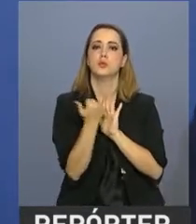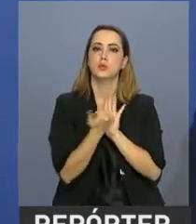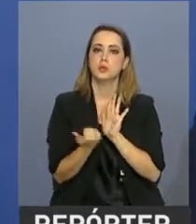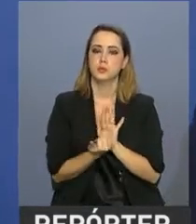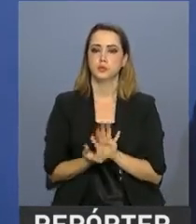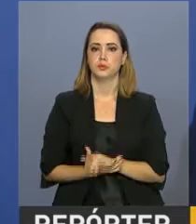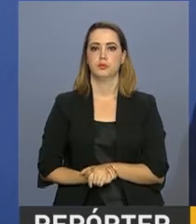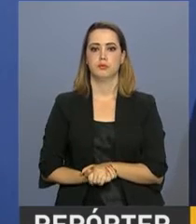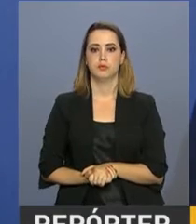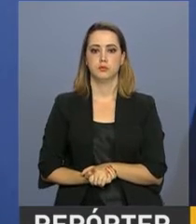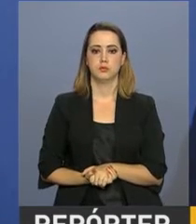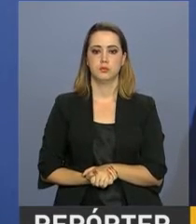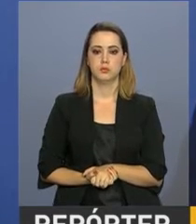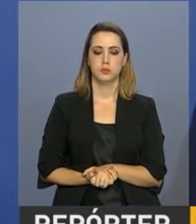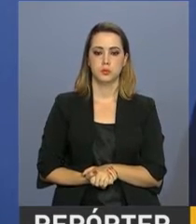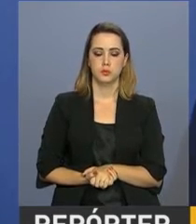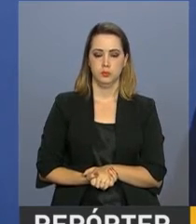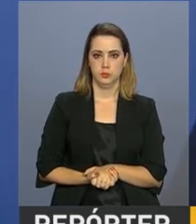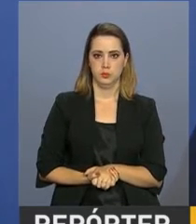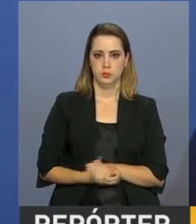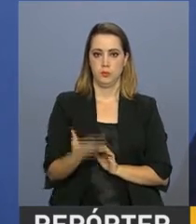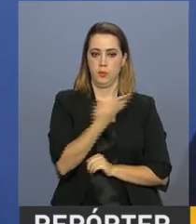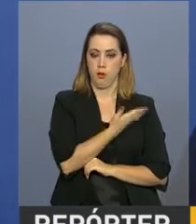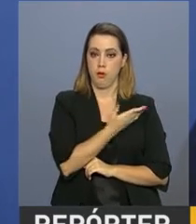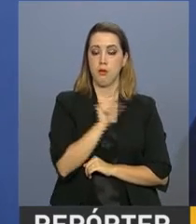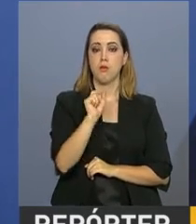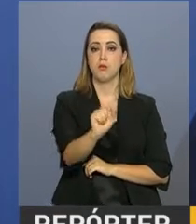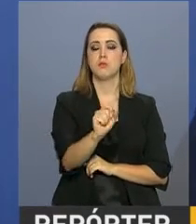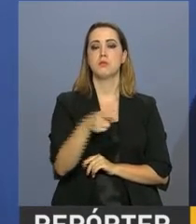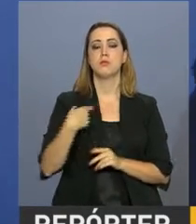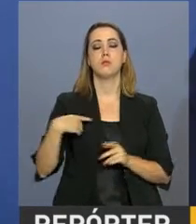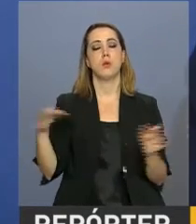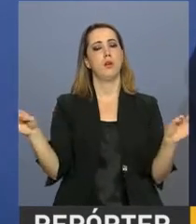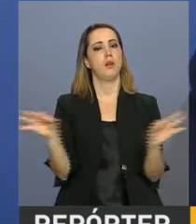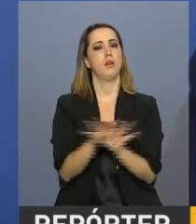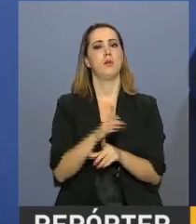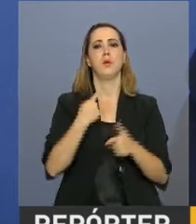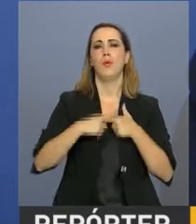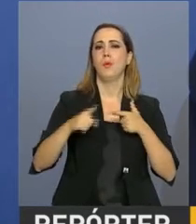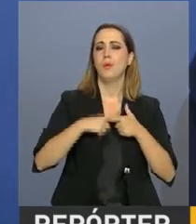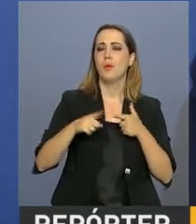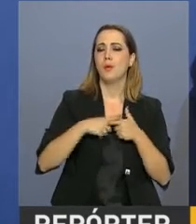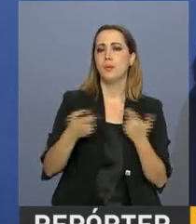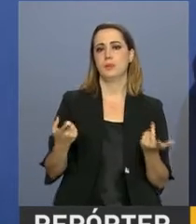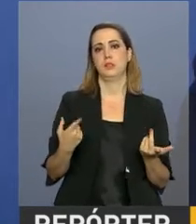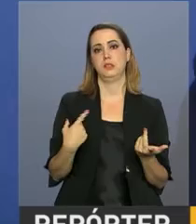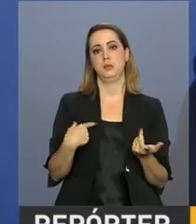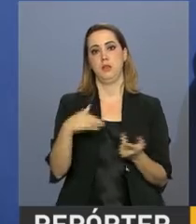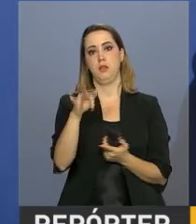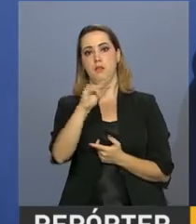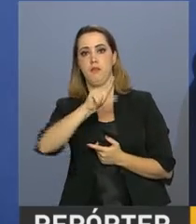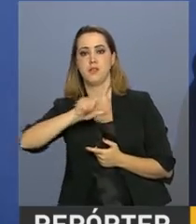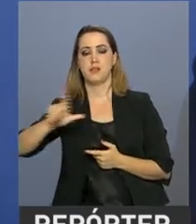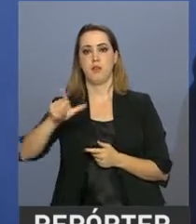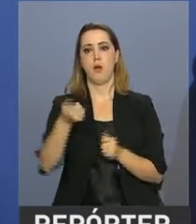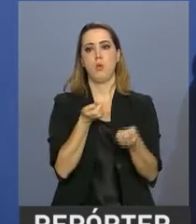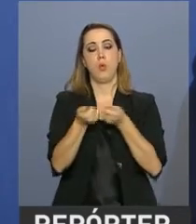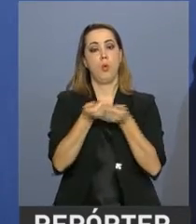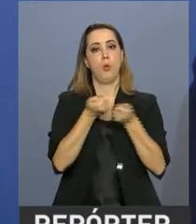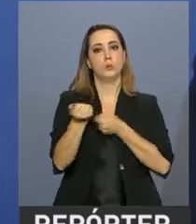o que vai resolver a crise fiscal dos estados no Brasil. É um ajuste